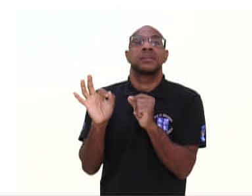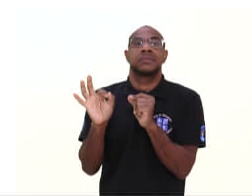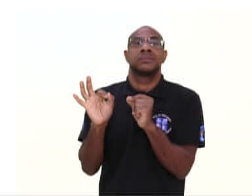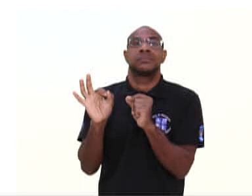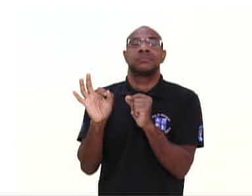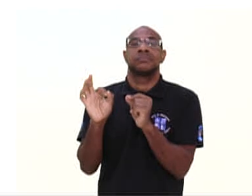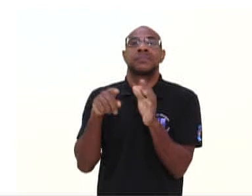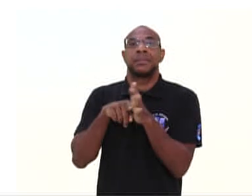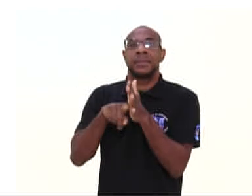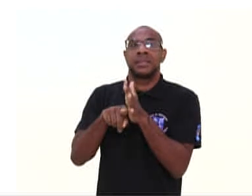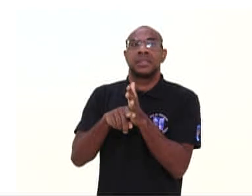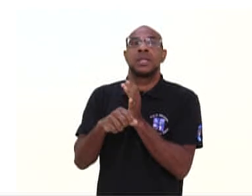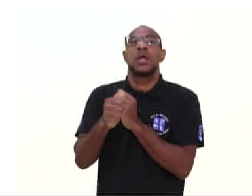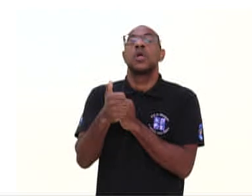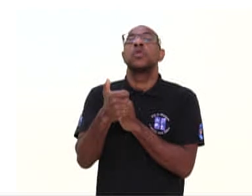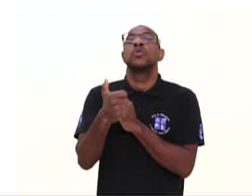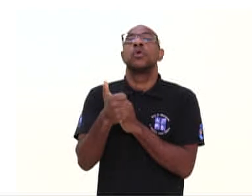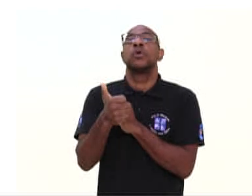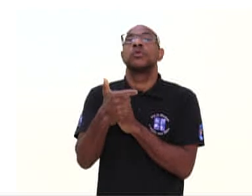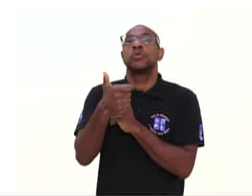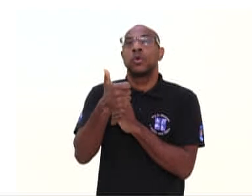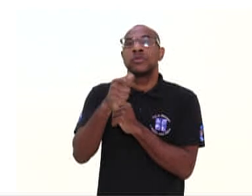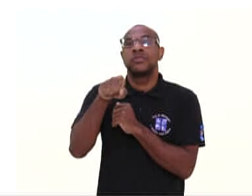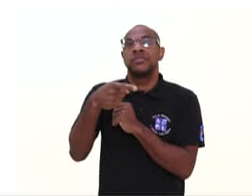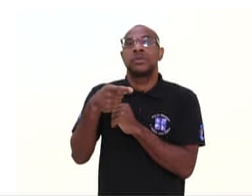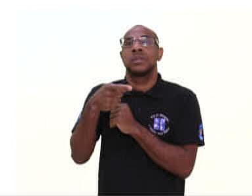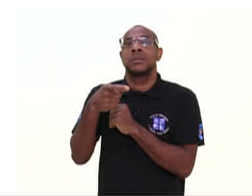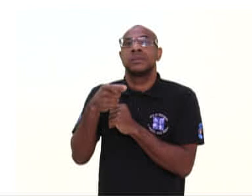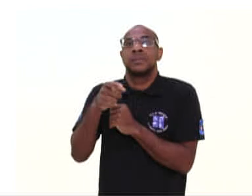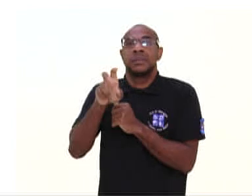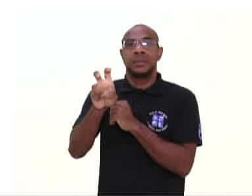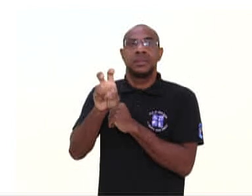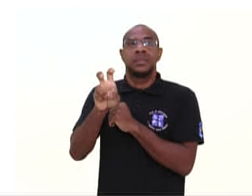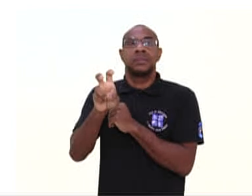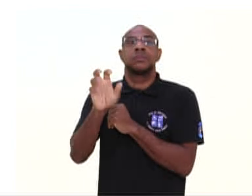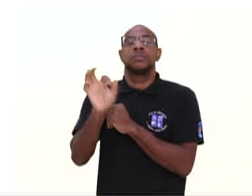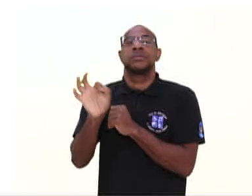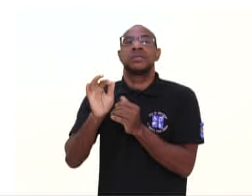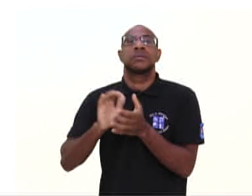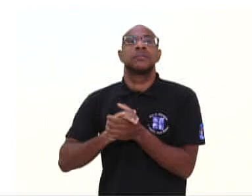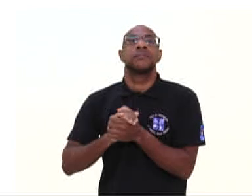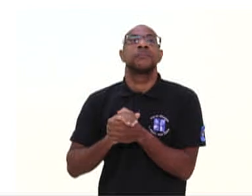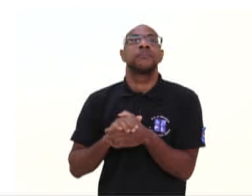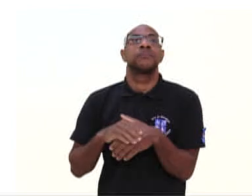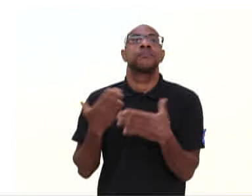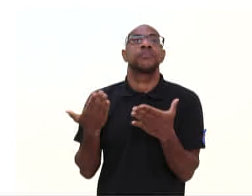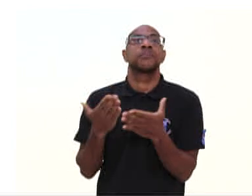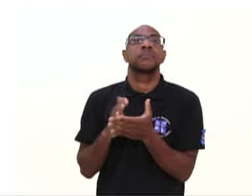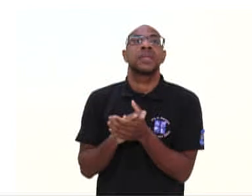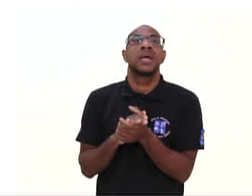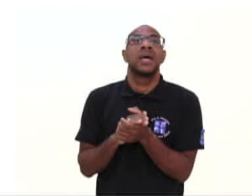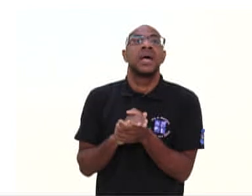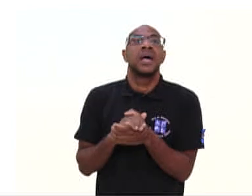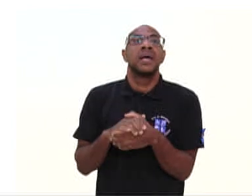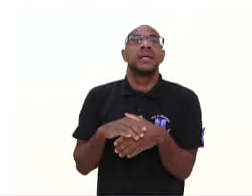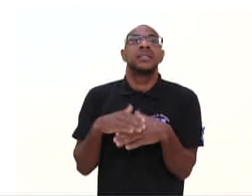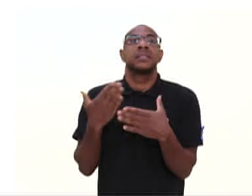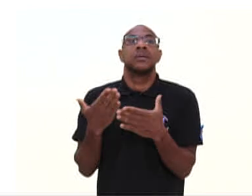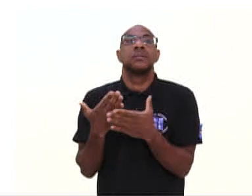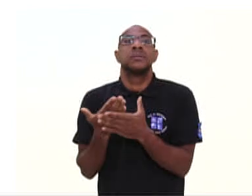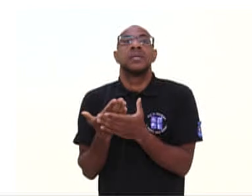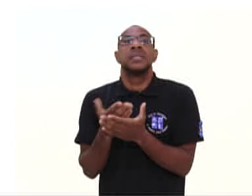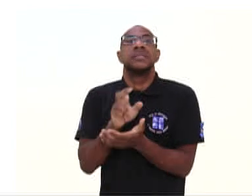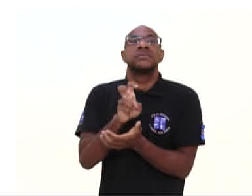12,5%. Em 5,1% das residências não havia qualquer tipo de telefone. O telefone